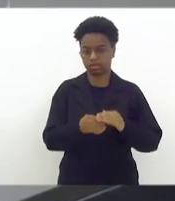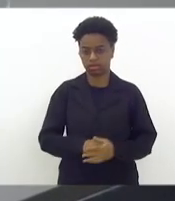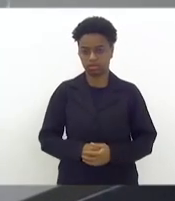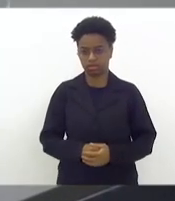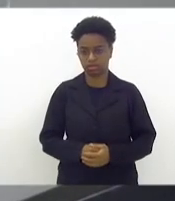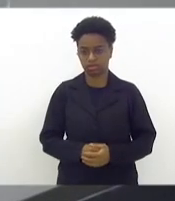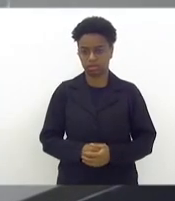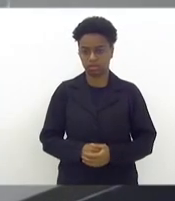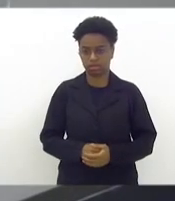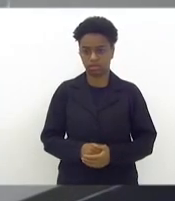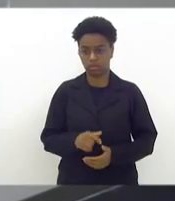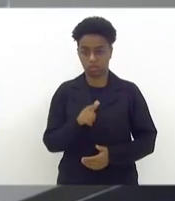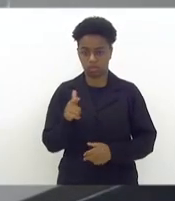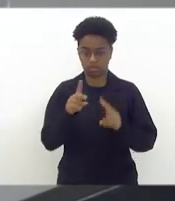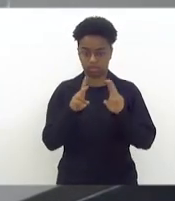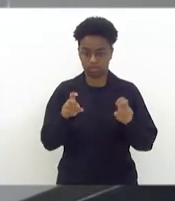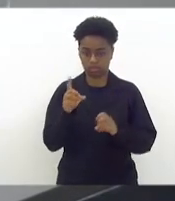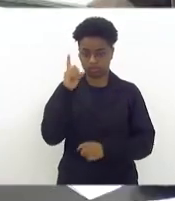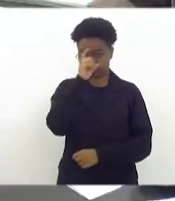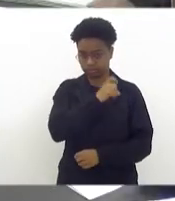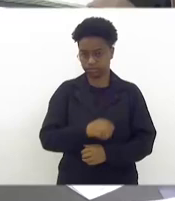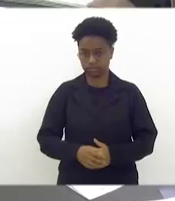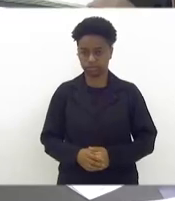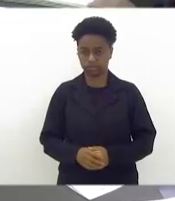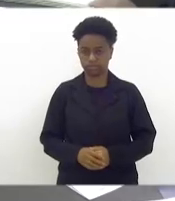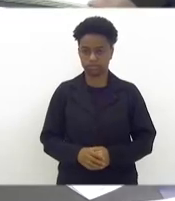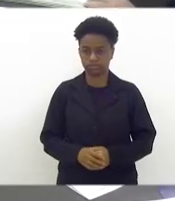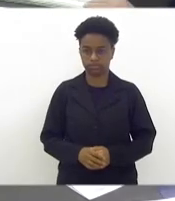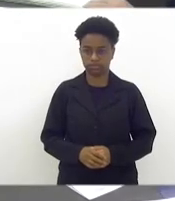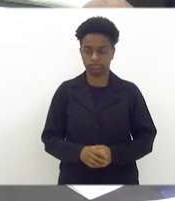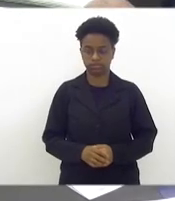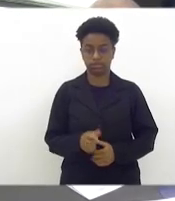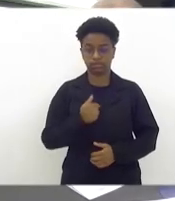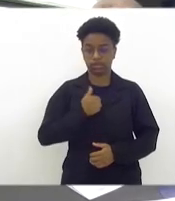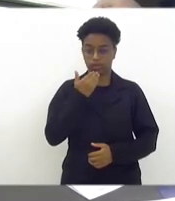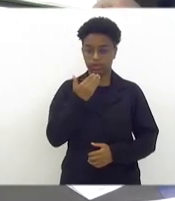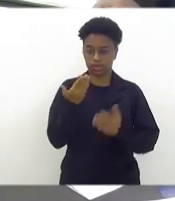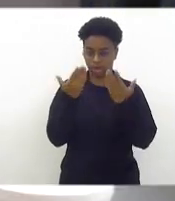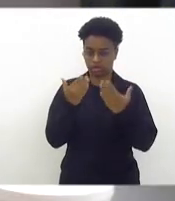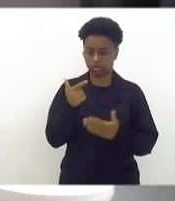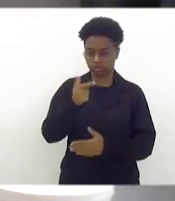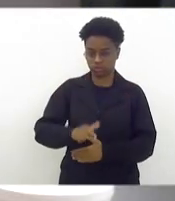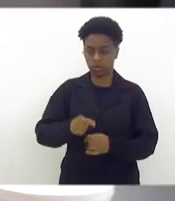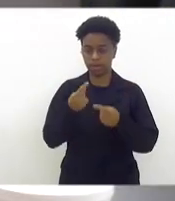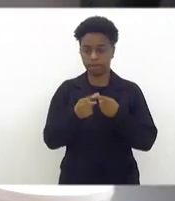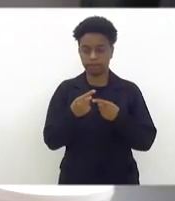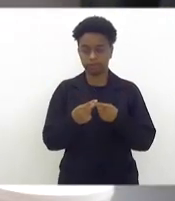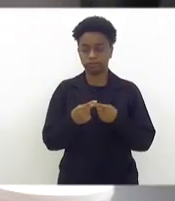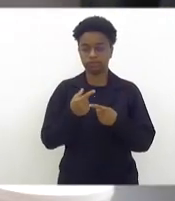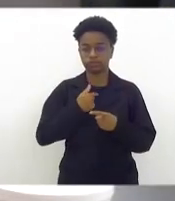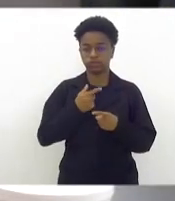É outra matéria complicada, em discussão. Senhor presidente, eu vou pedir vista novamente, porque quando eu